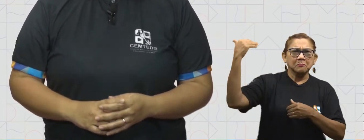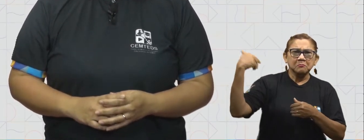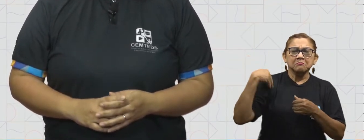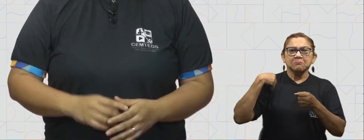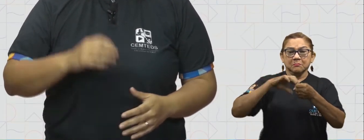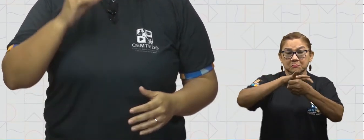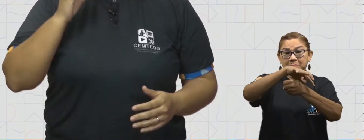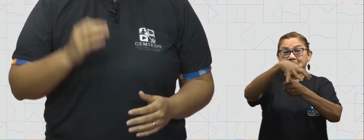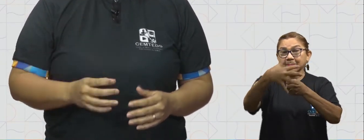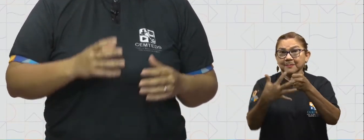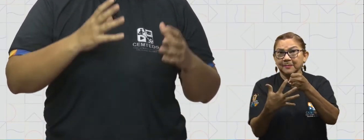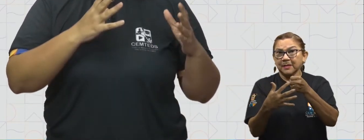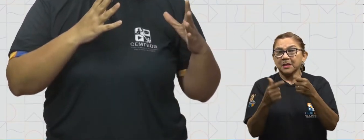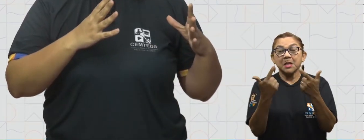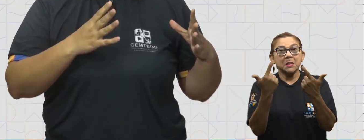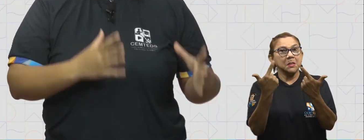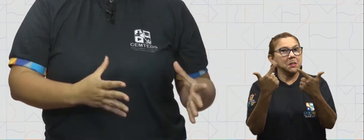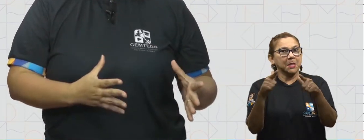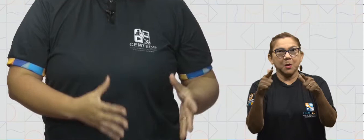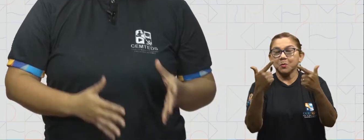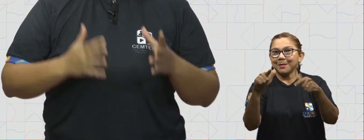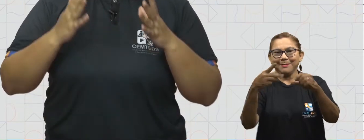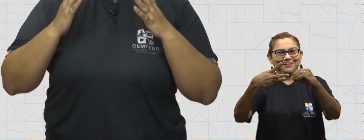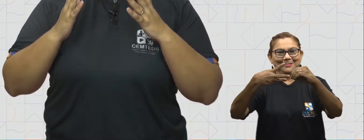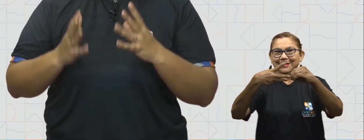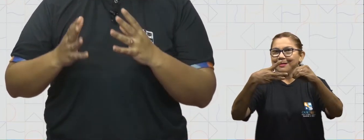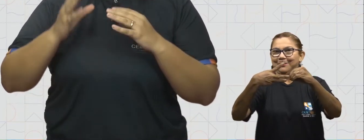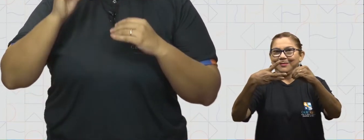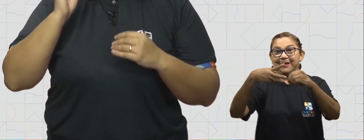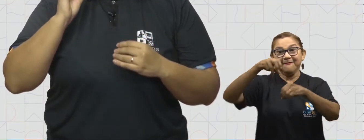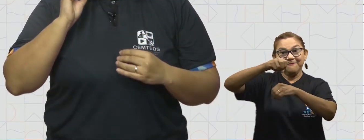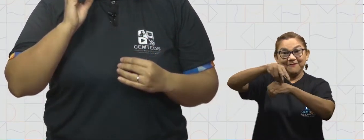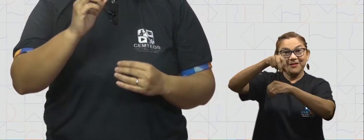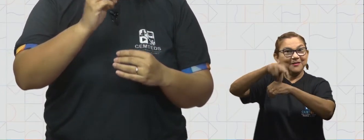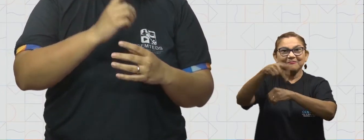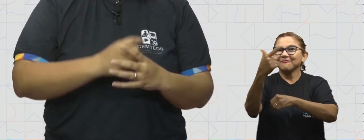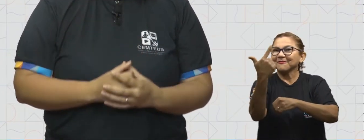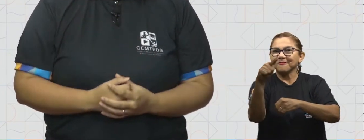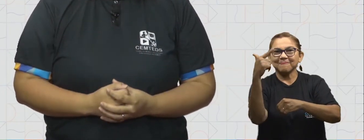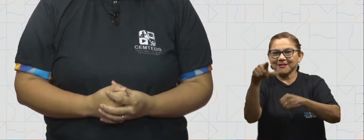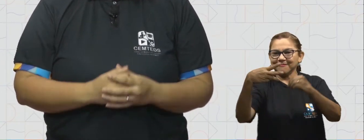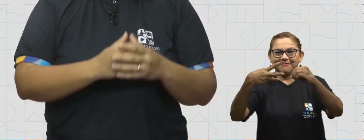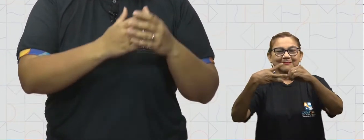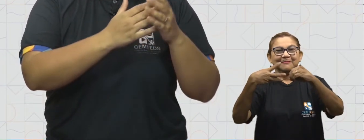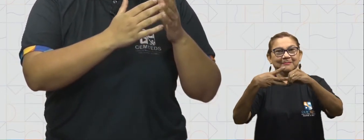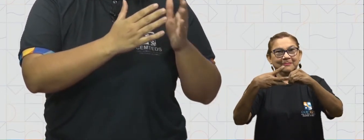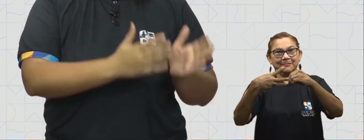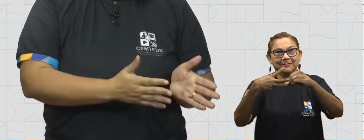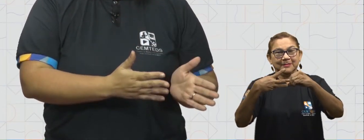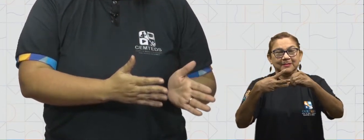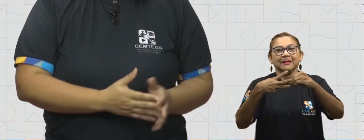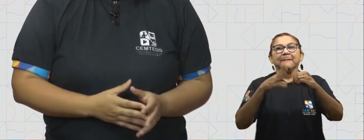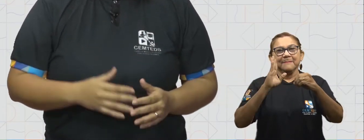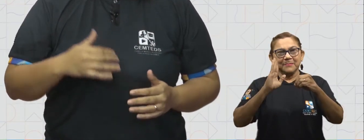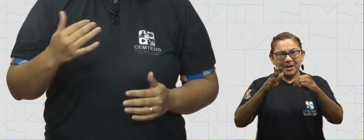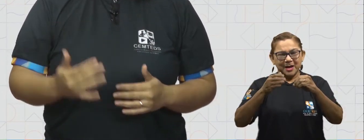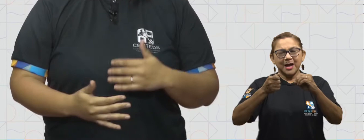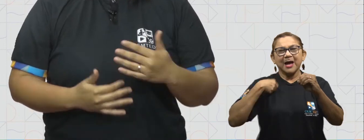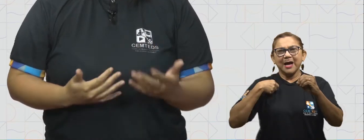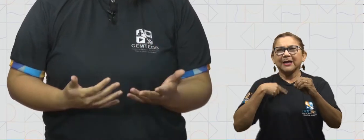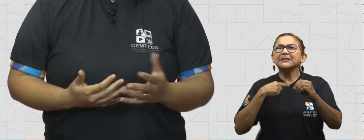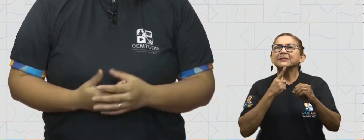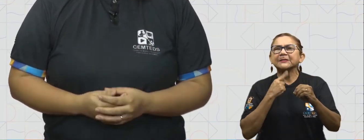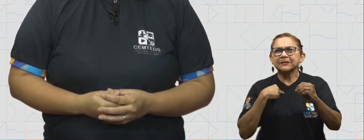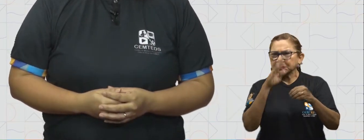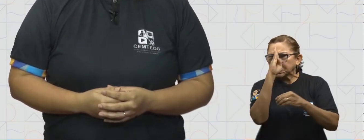possuem células, mas possuem material genético e estruturas com única finalidade de invasão,